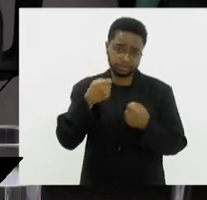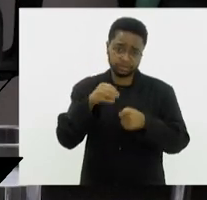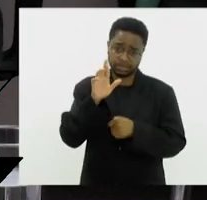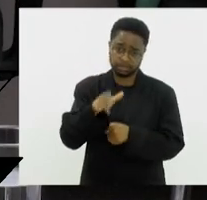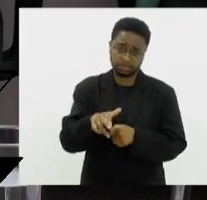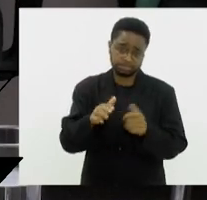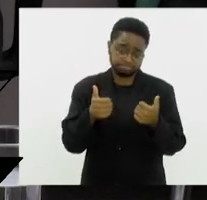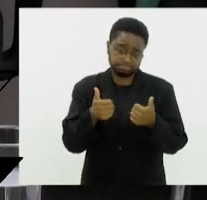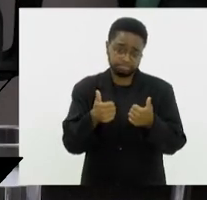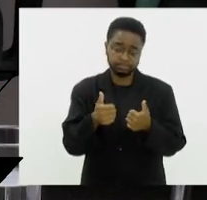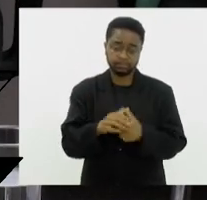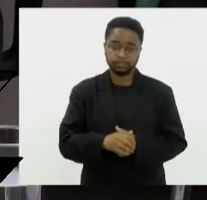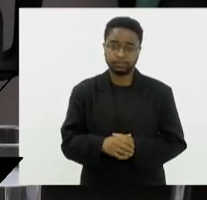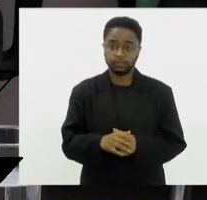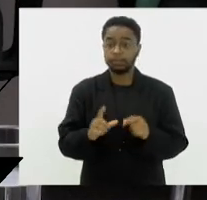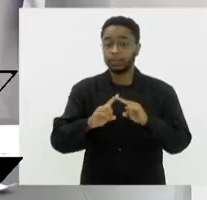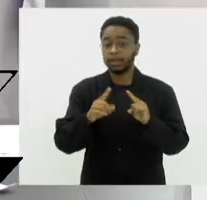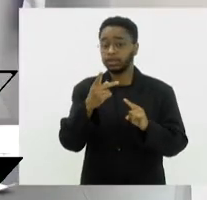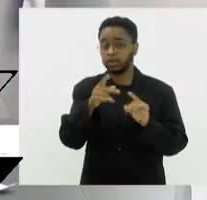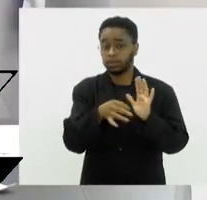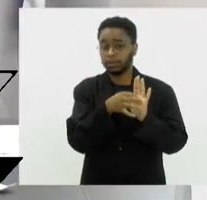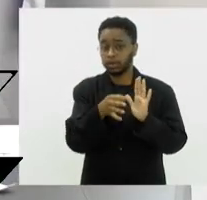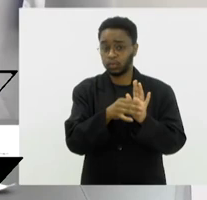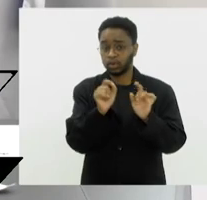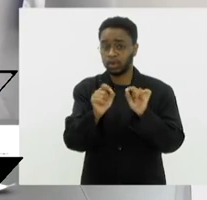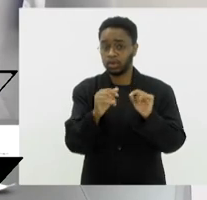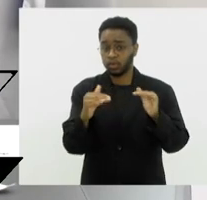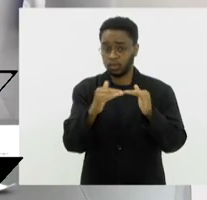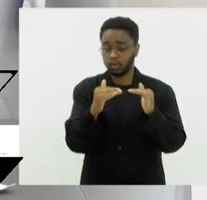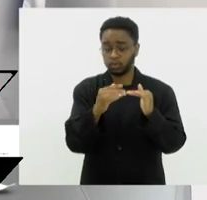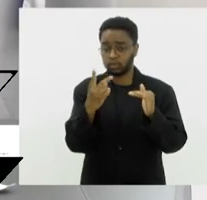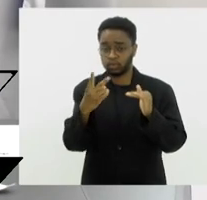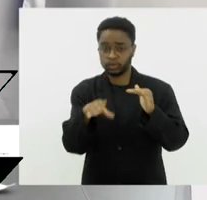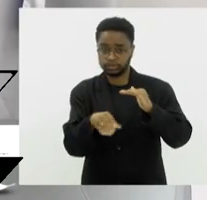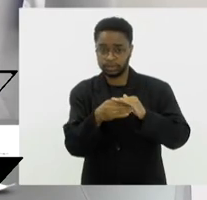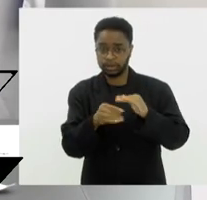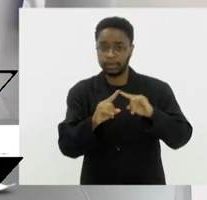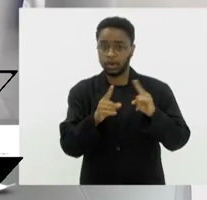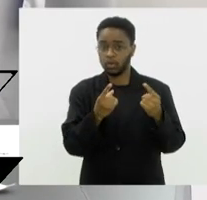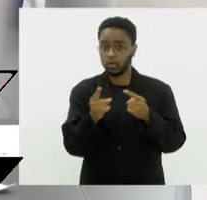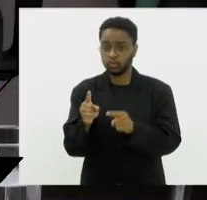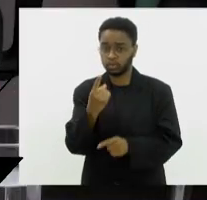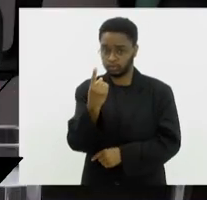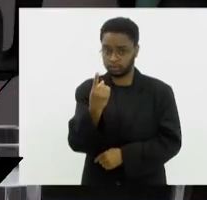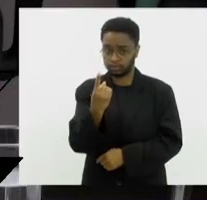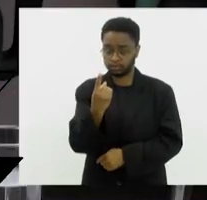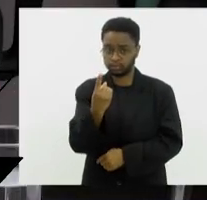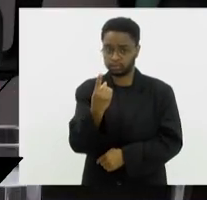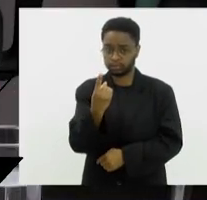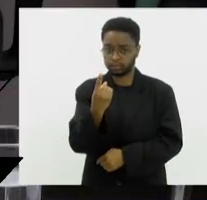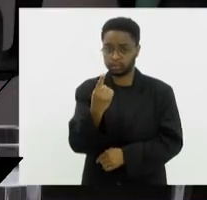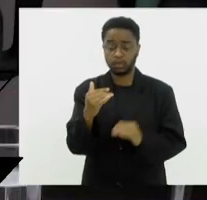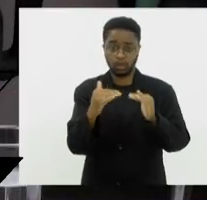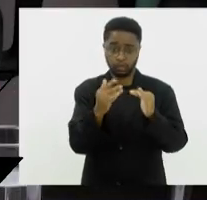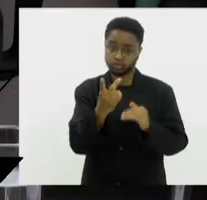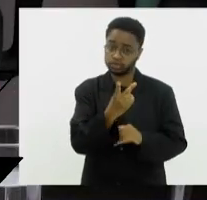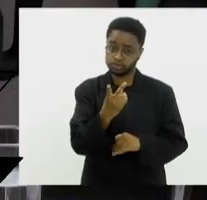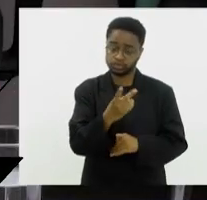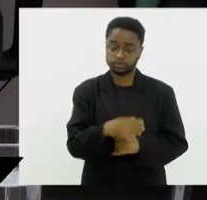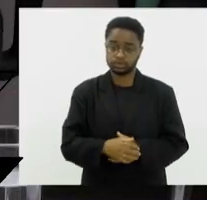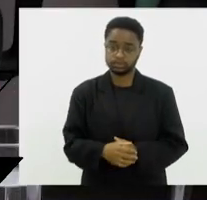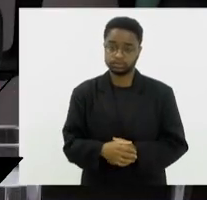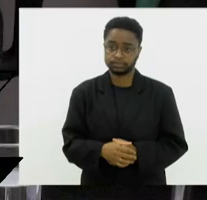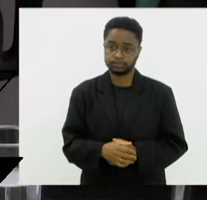O parecer de Vossa Excelência seria, então, favorável a 2 e contrário a 1. Favorável às duas. Mas então eu